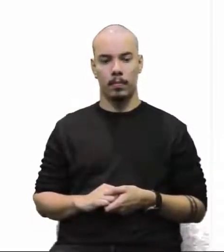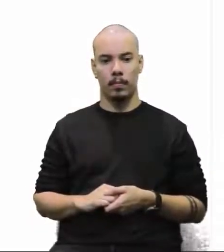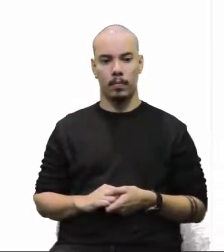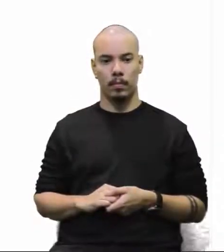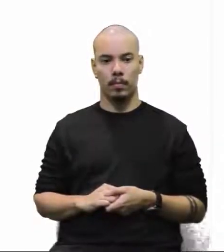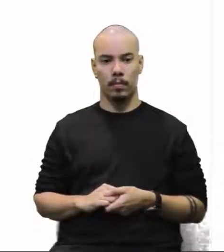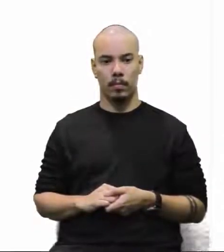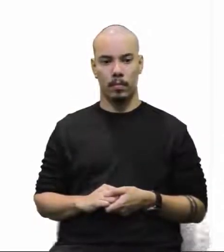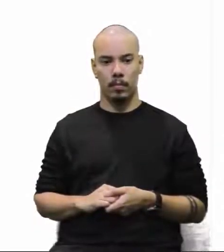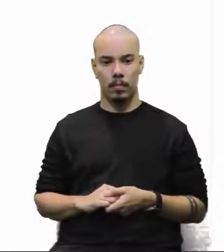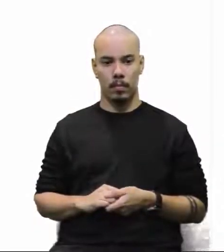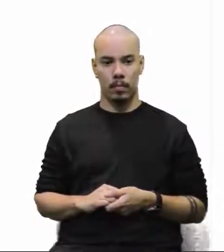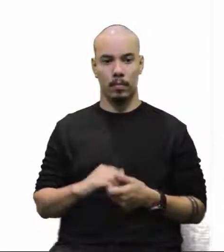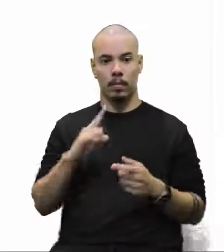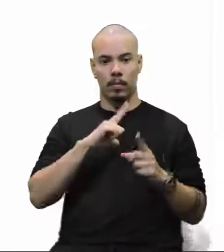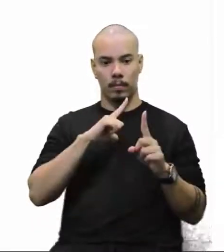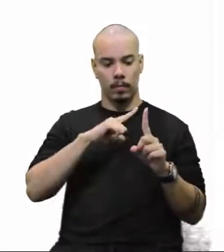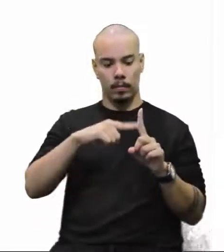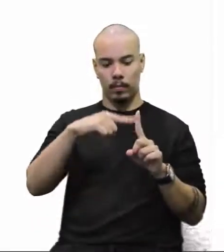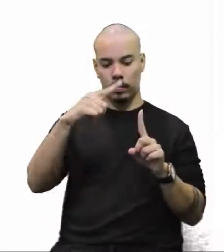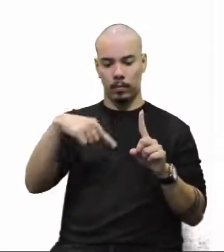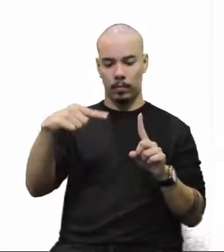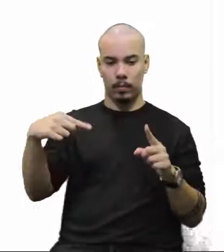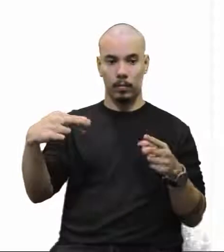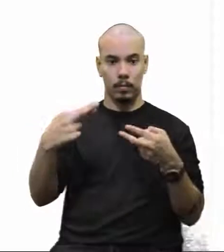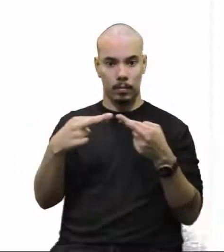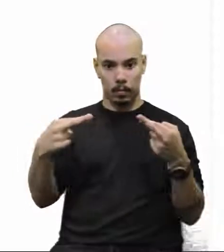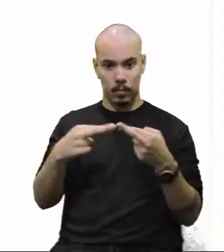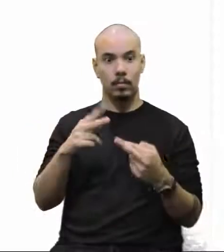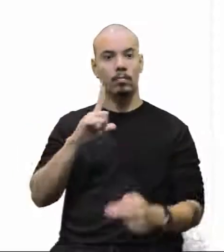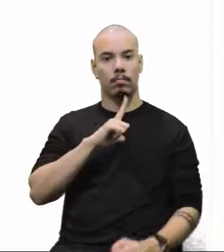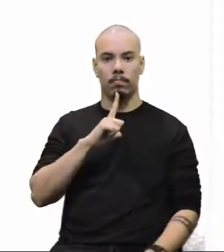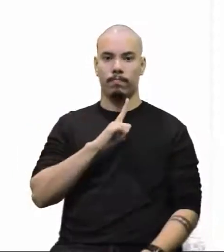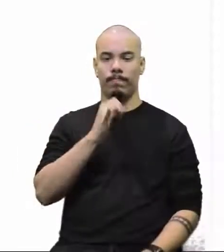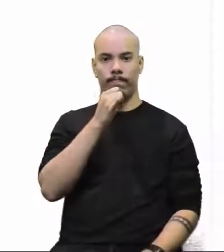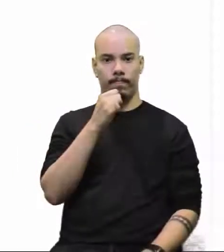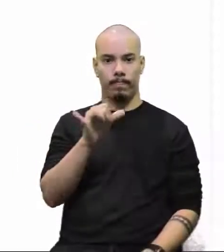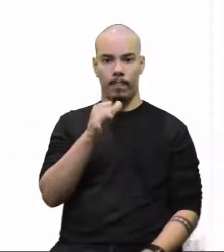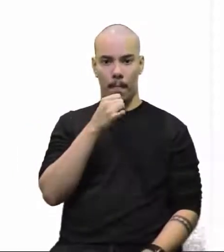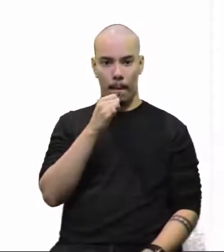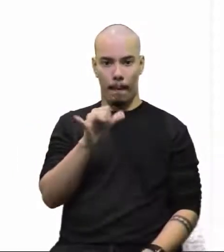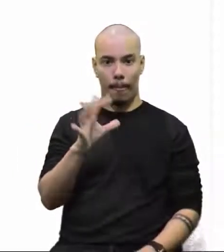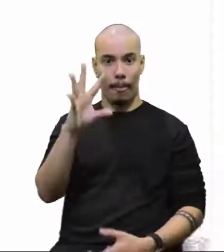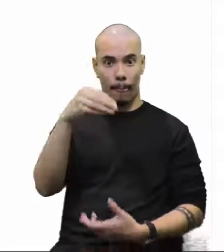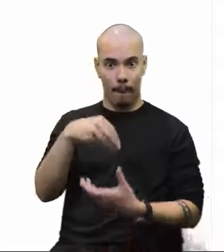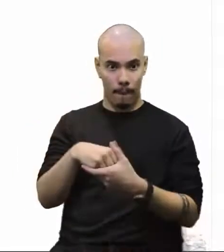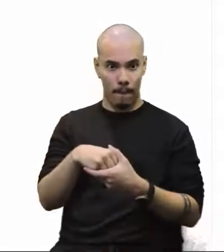fio condutor longo. Existe uma corrente elétrica, certo?